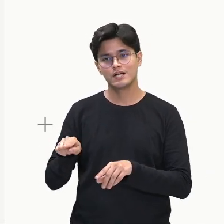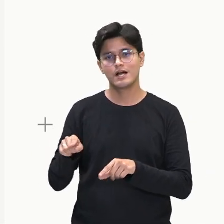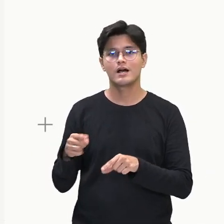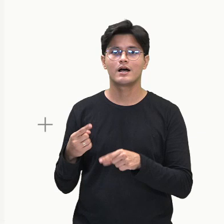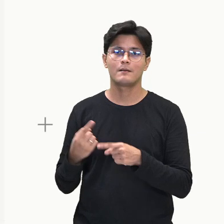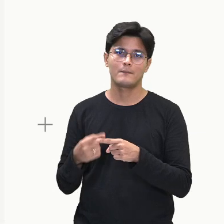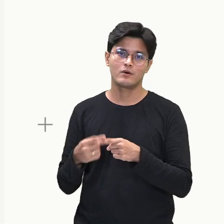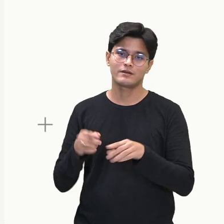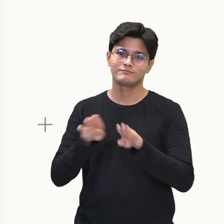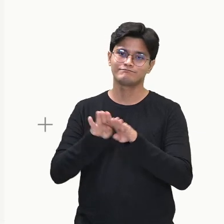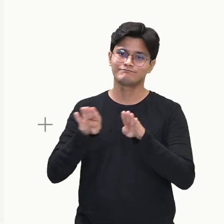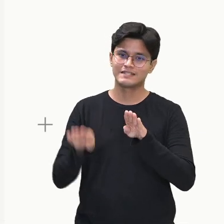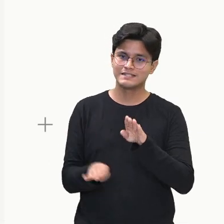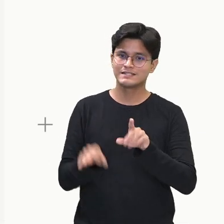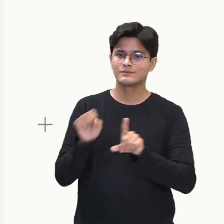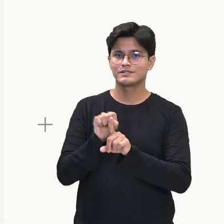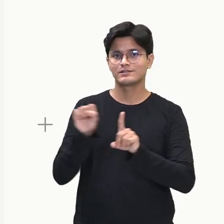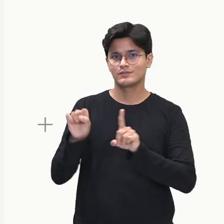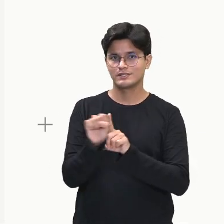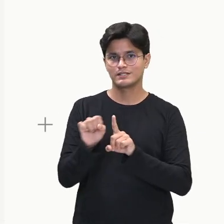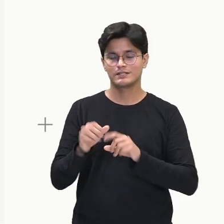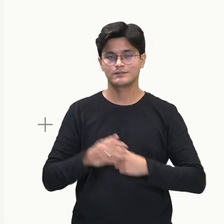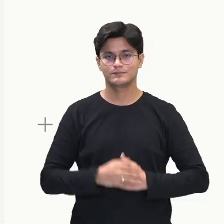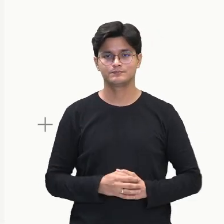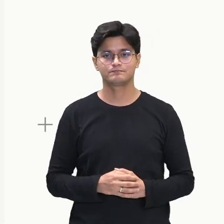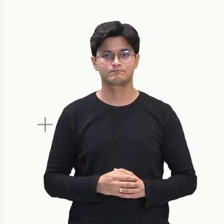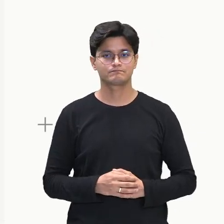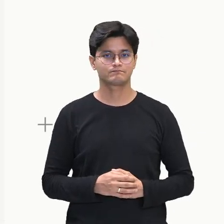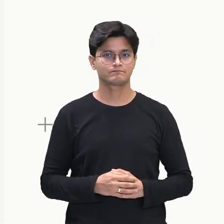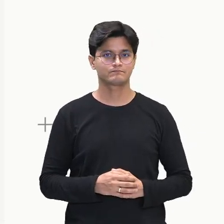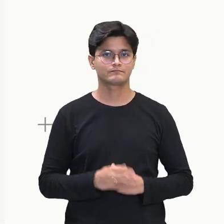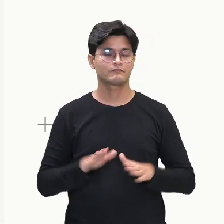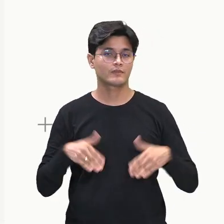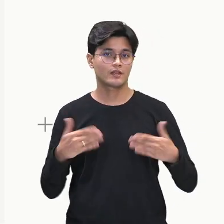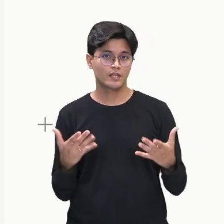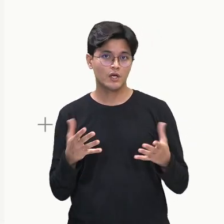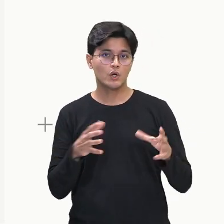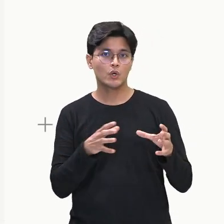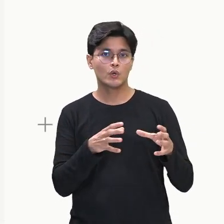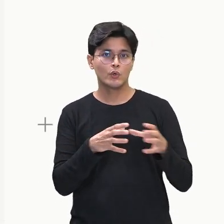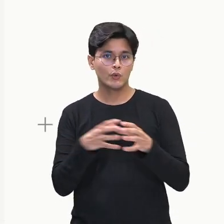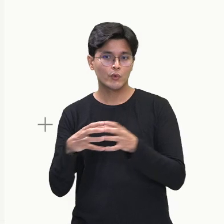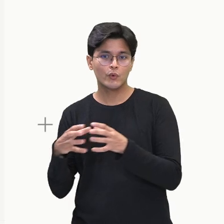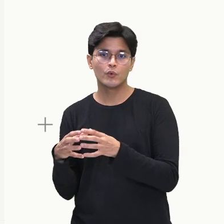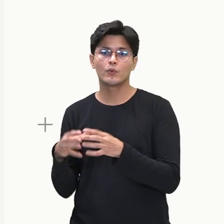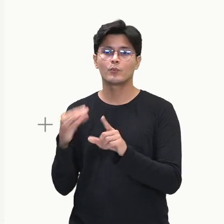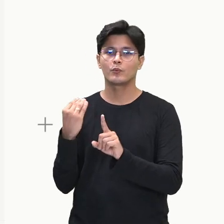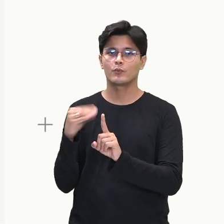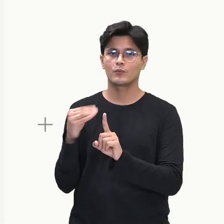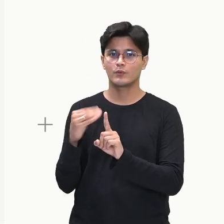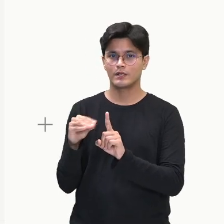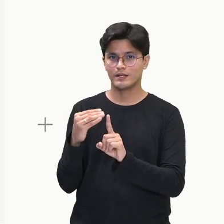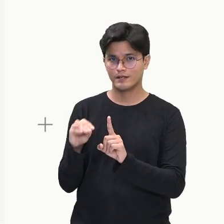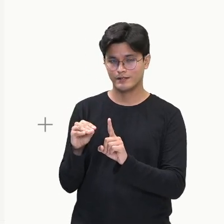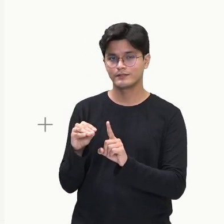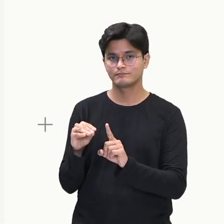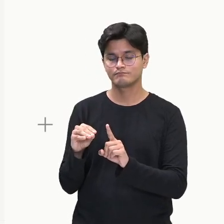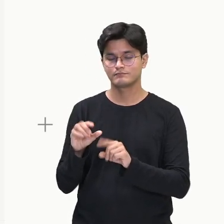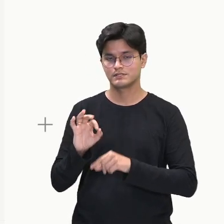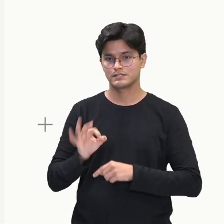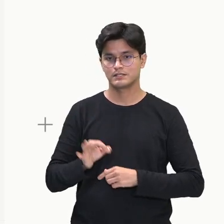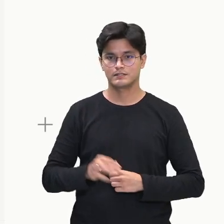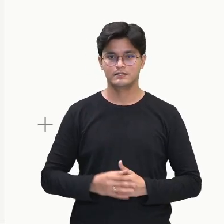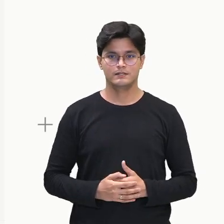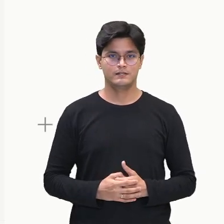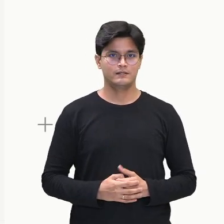desigual nas sociedades, tá bom? Esses são os grupos vulneráveis de que fala nosso autor.